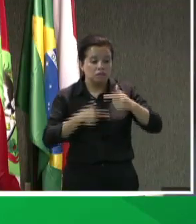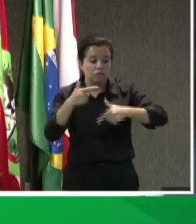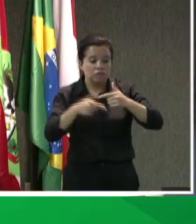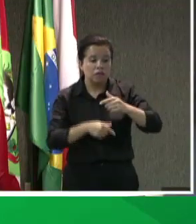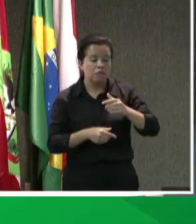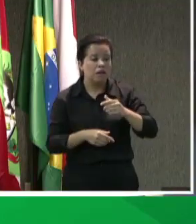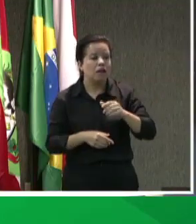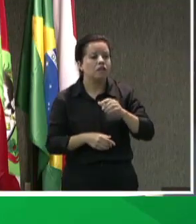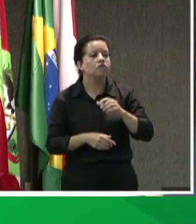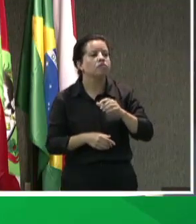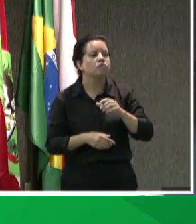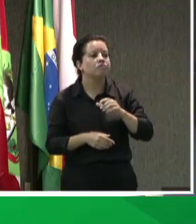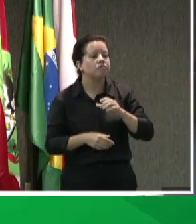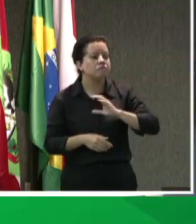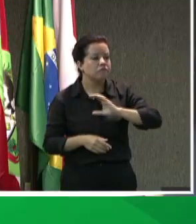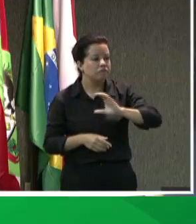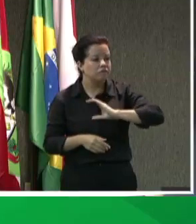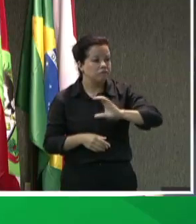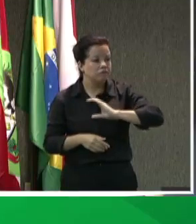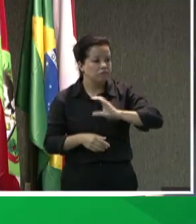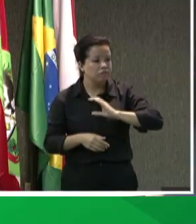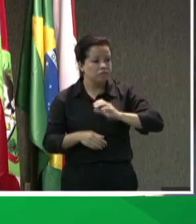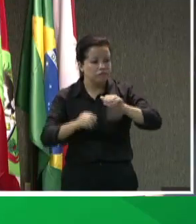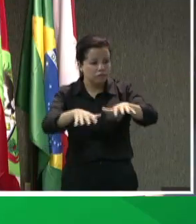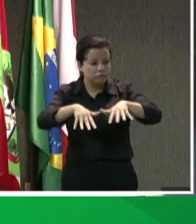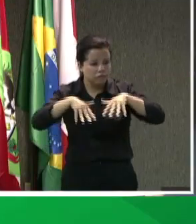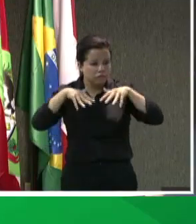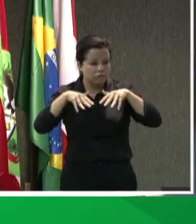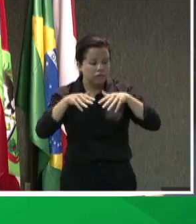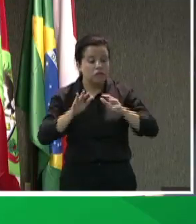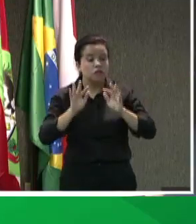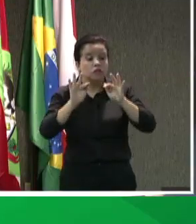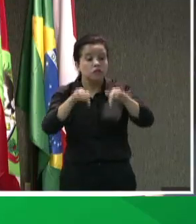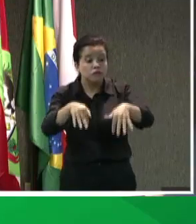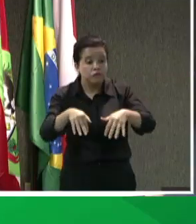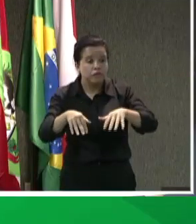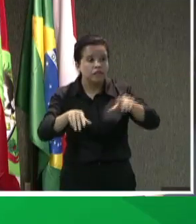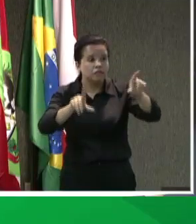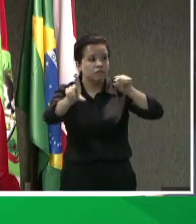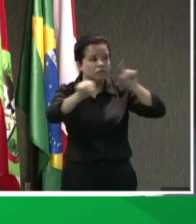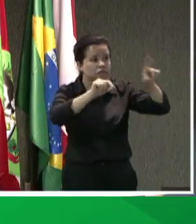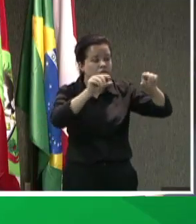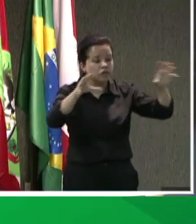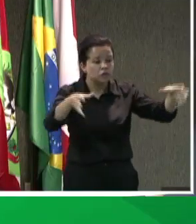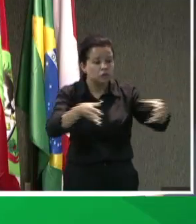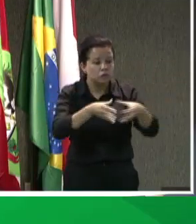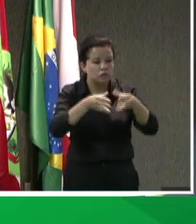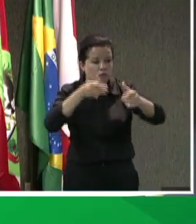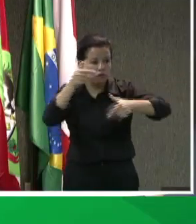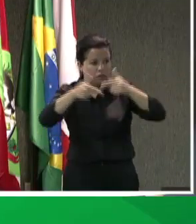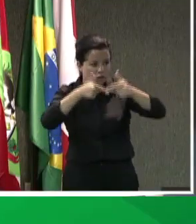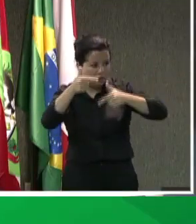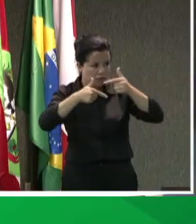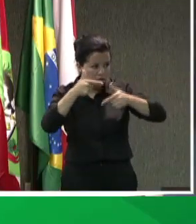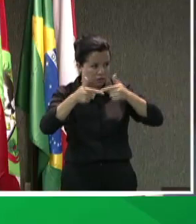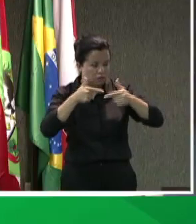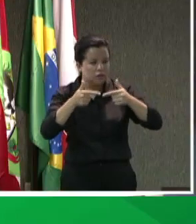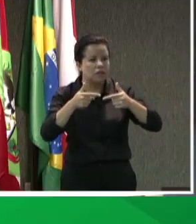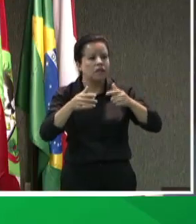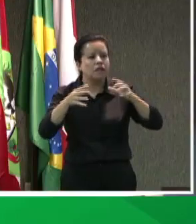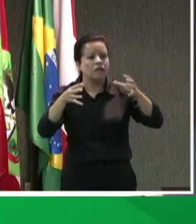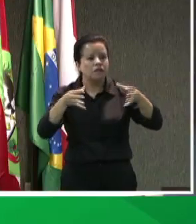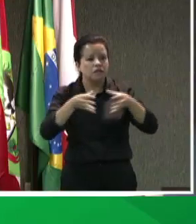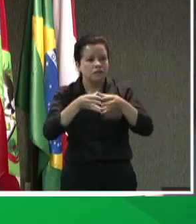audiência, ao final, nós tiramos um grupo de trabalho. E esse grupo de trabalho